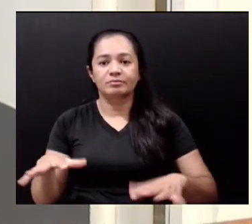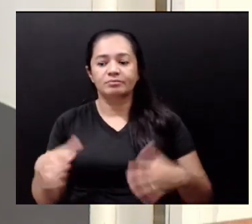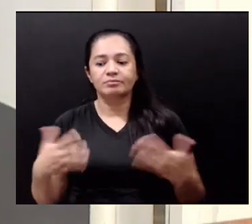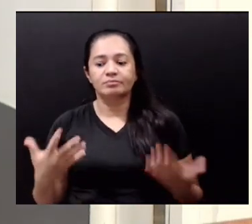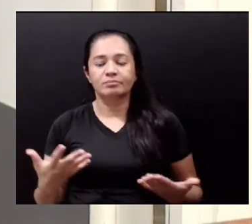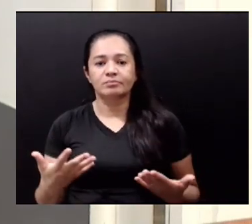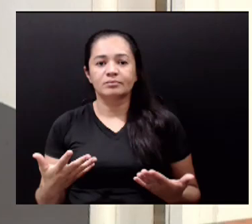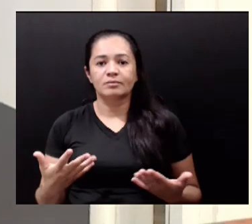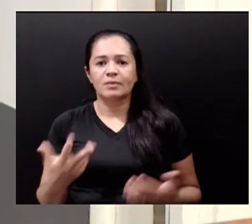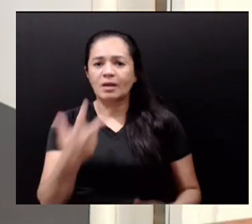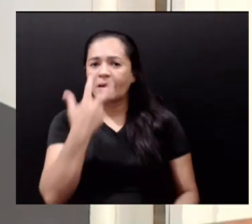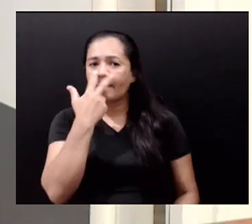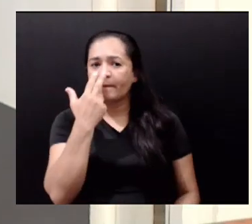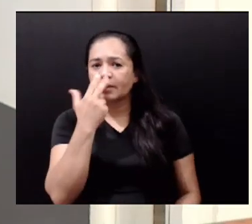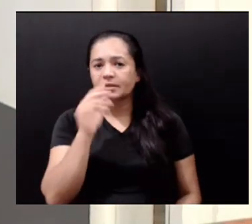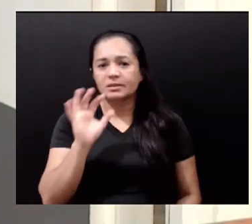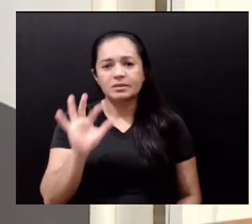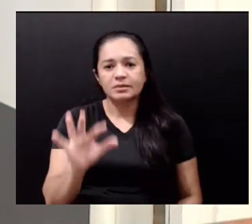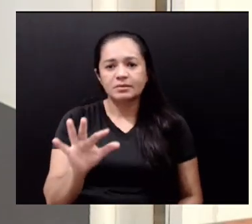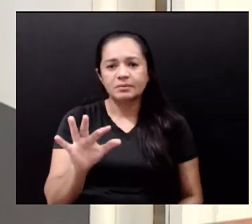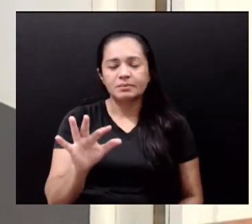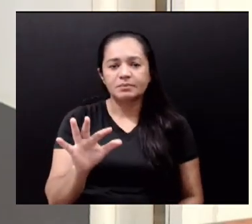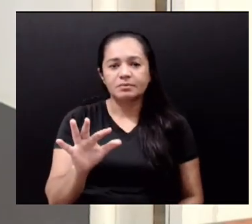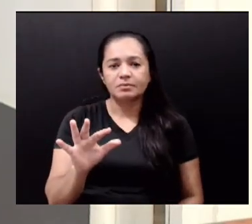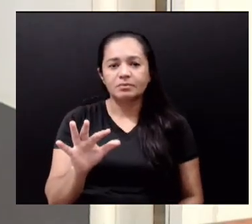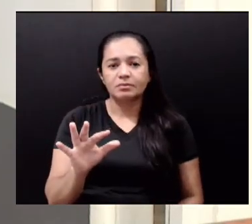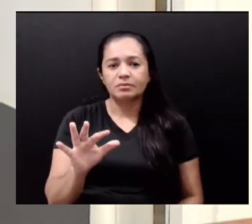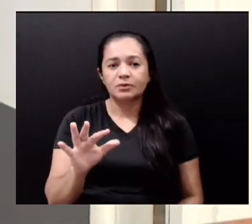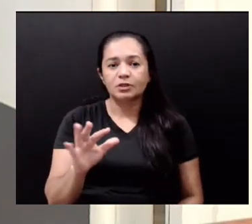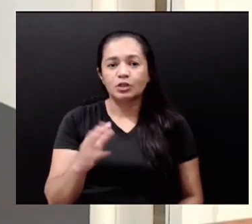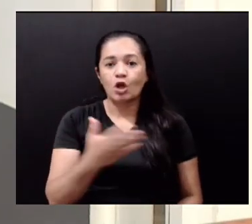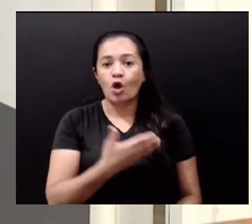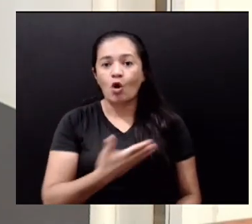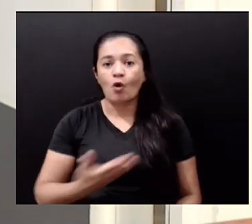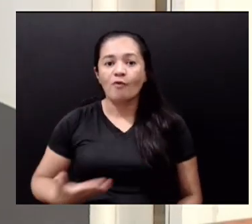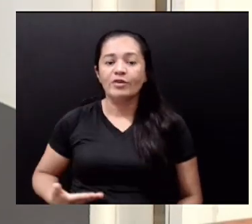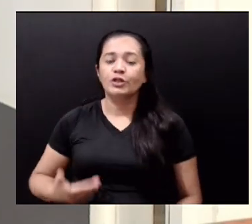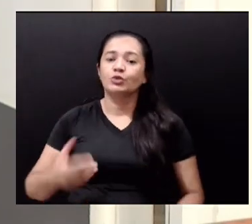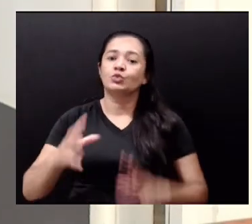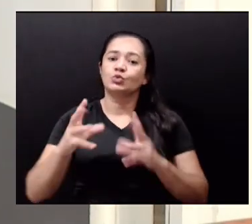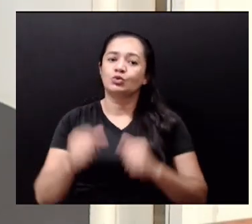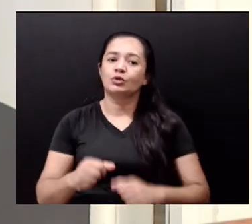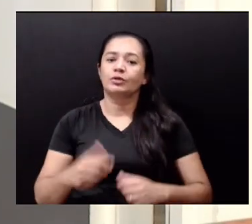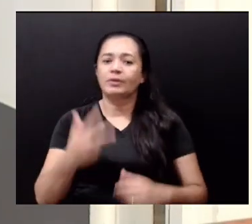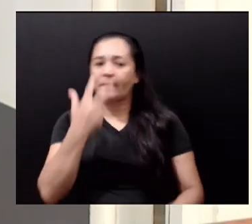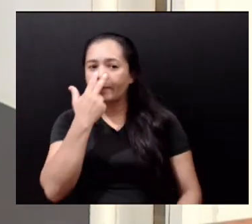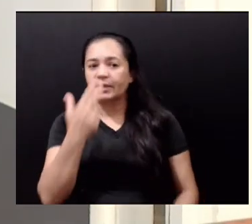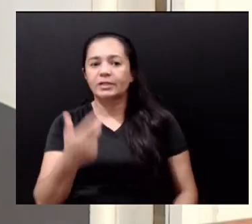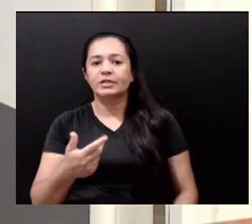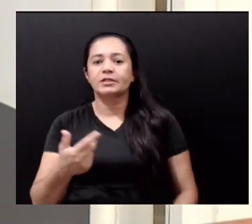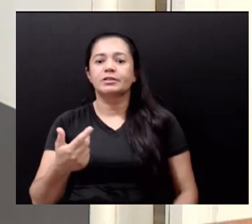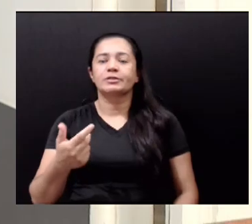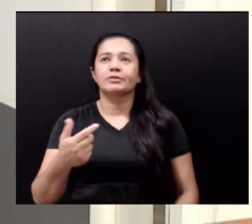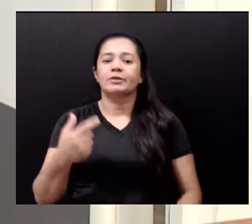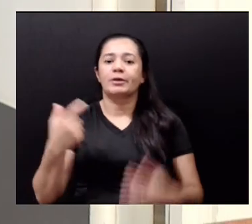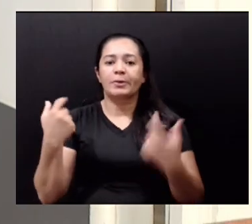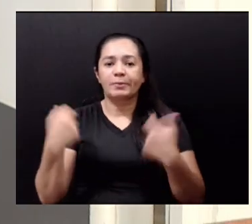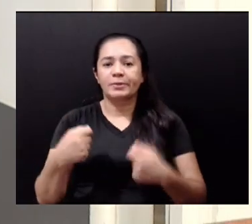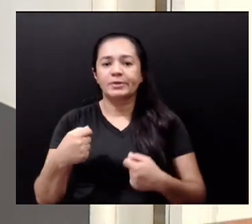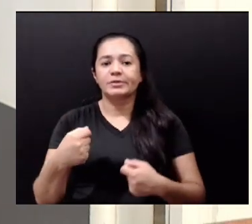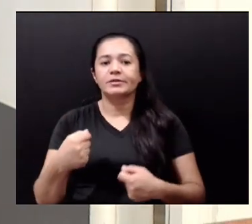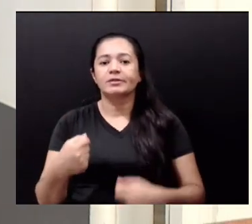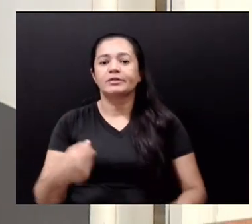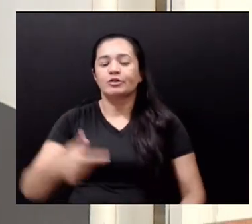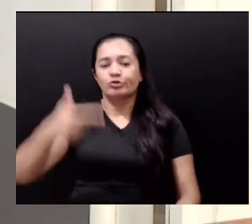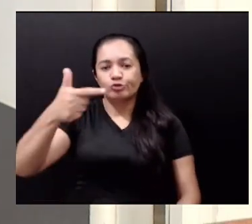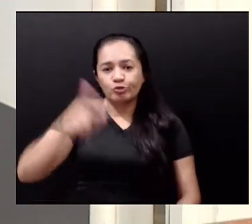que é isso, né? Todo o governo parece que a gente tem que recomeçar essa conversa, parece que a gente tem que retroceder, né? Parece que a gente fica falando